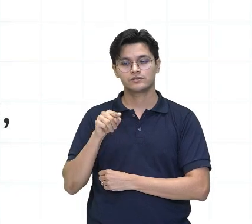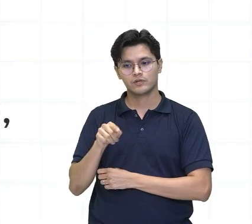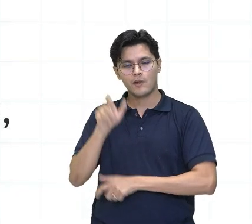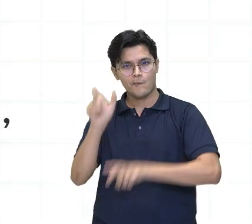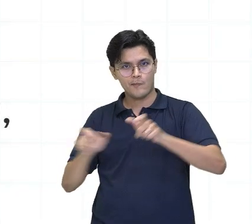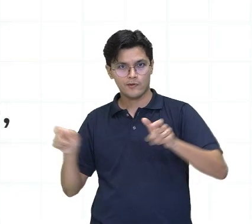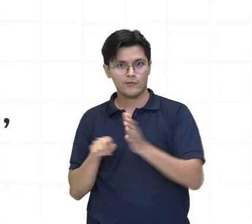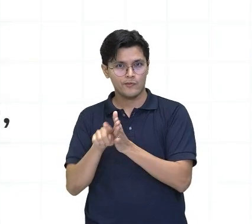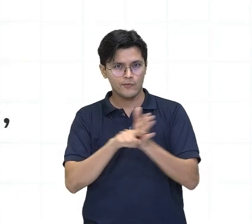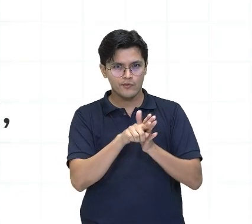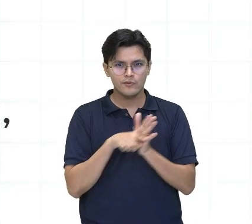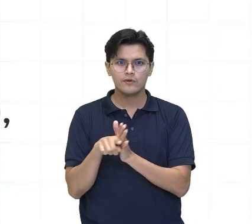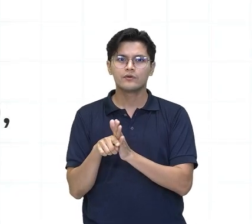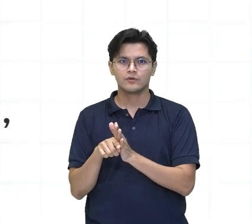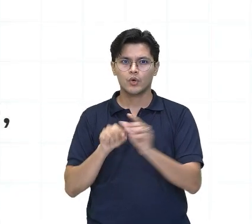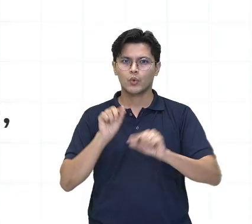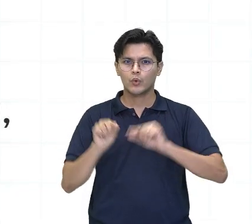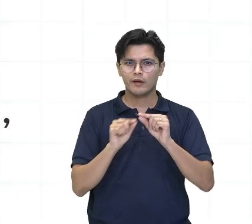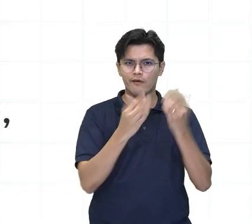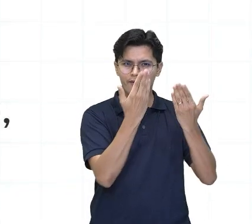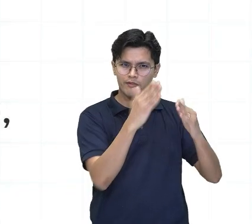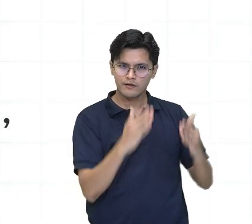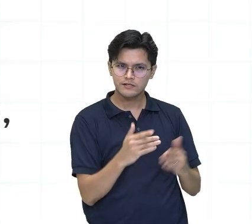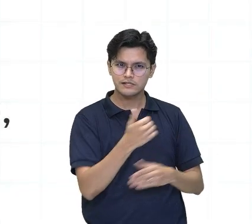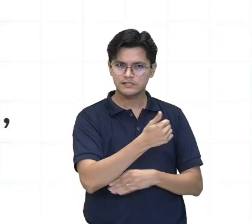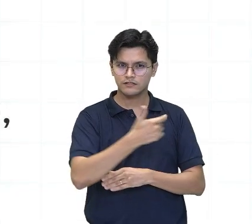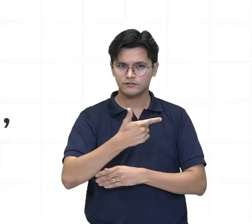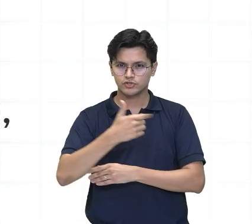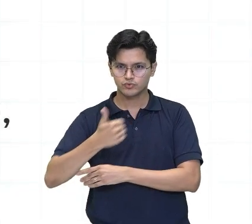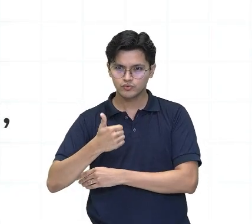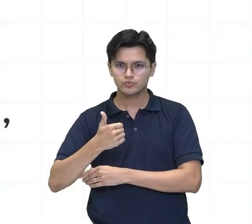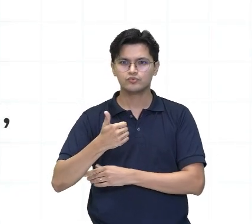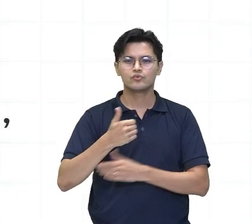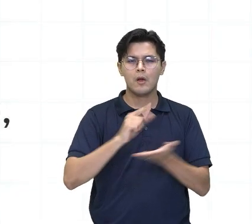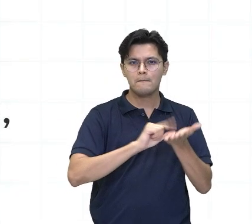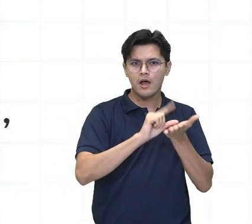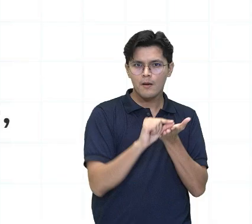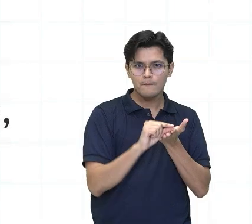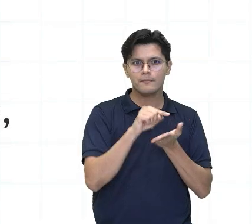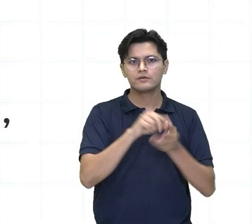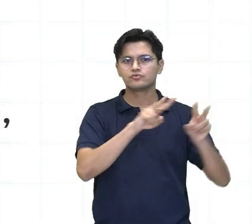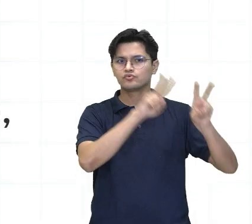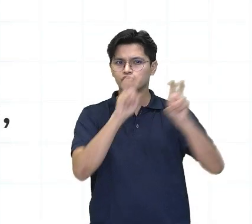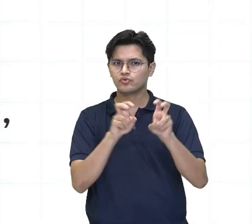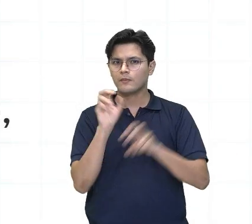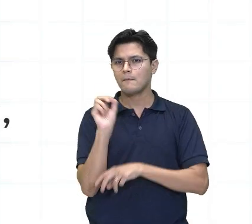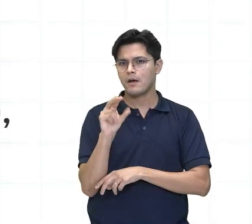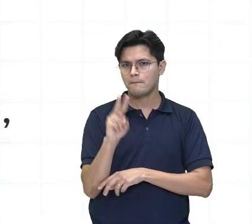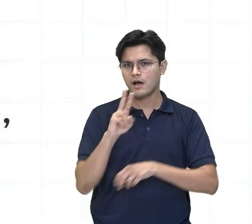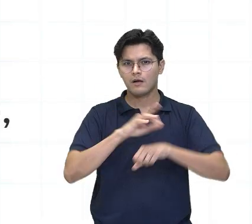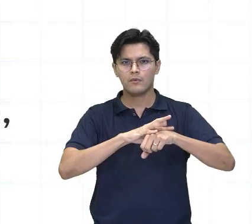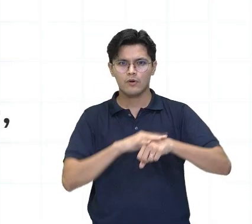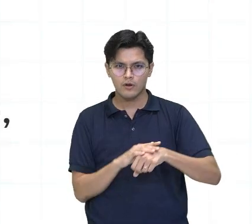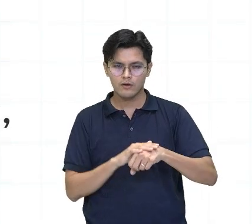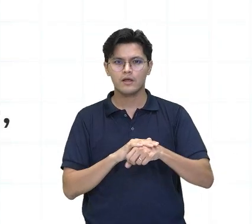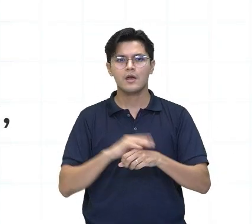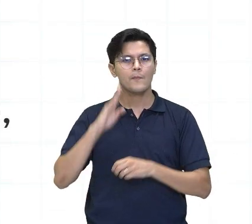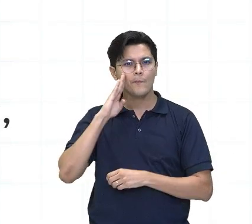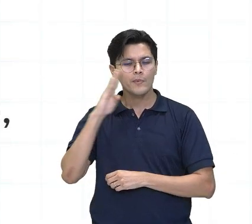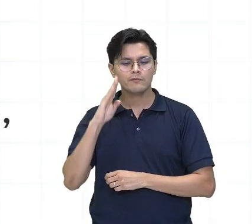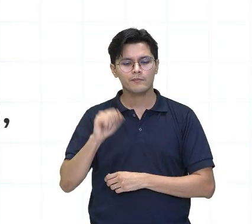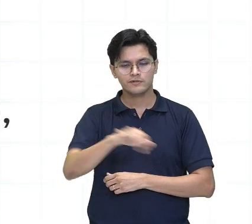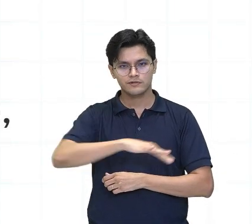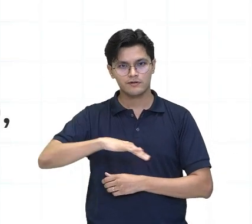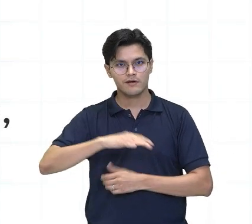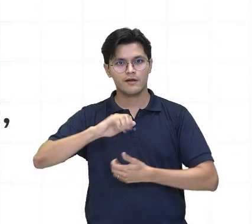as arboviroses mais prevalentes na América Latina. Na primeira parte foram abordados temas como